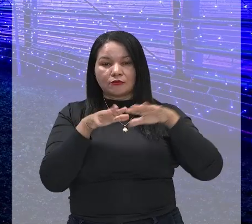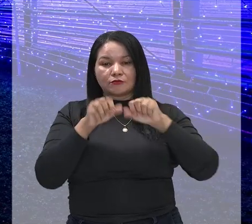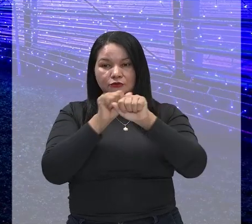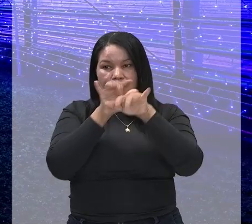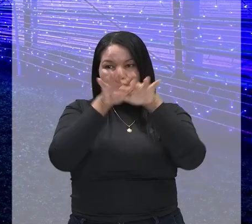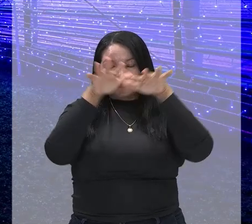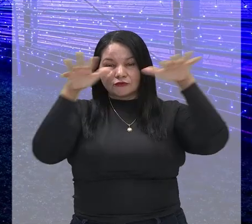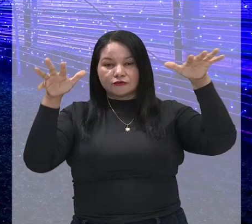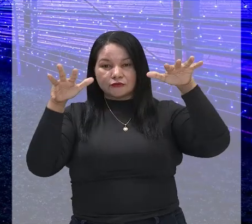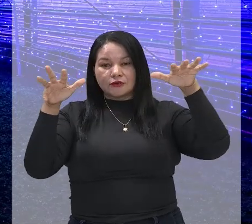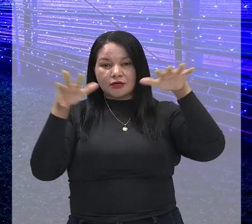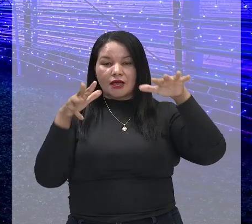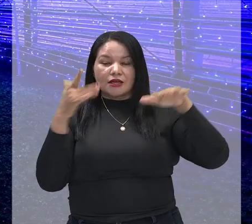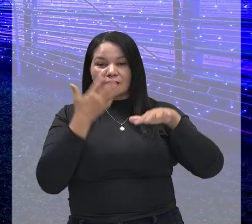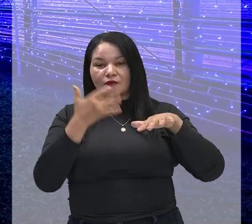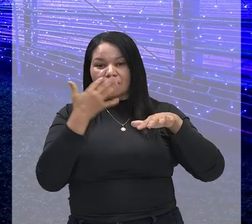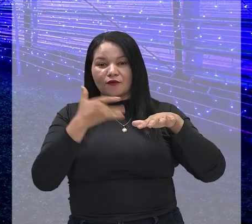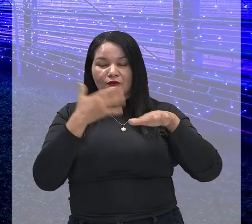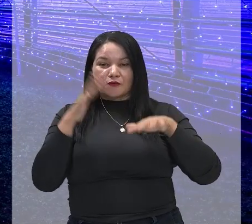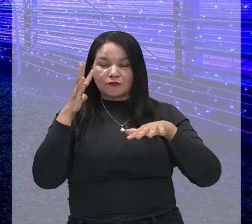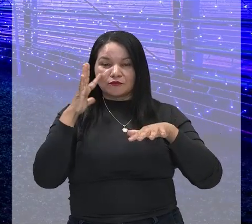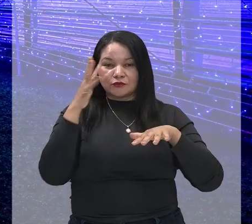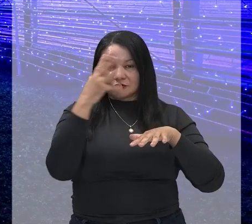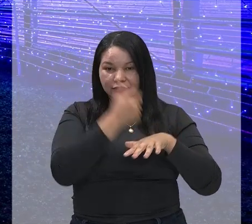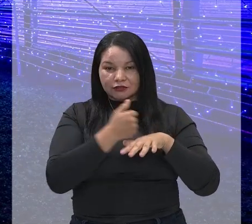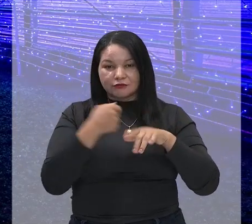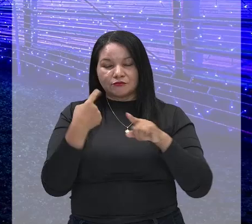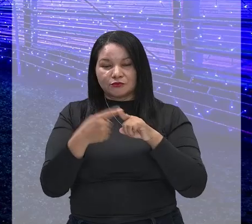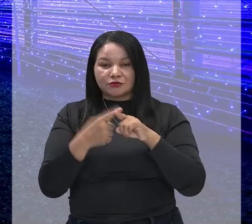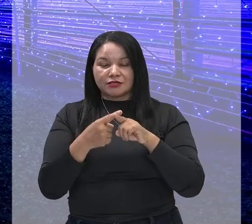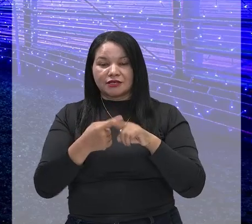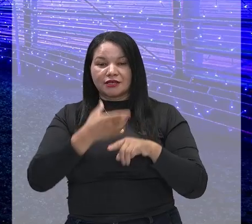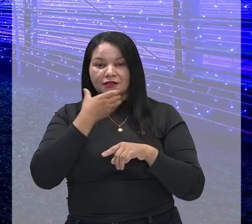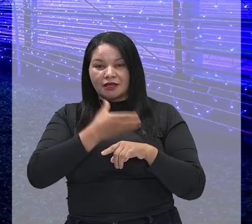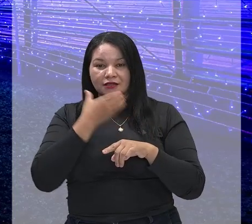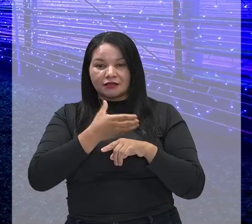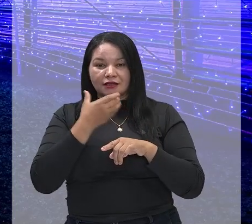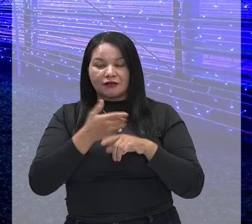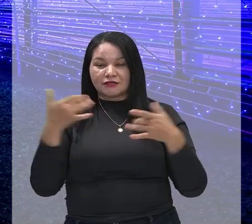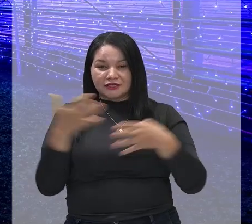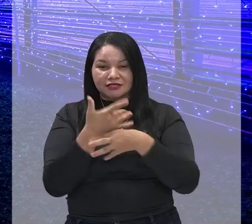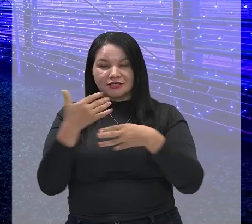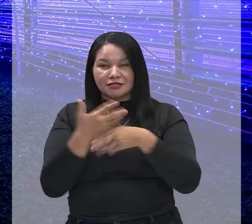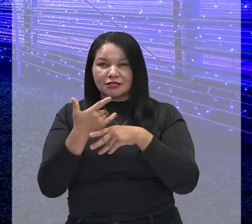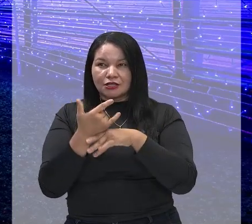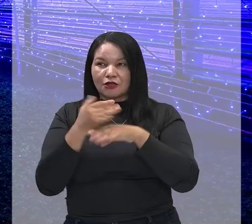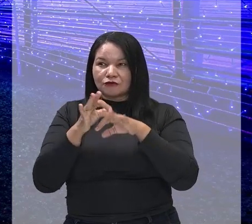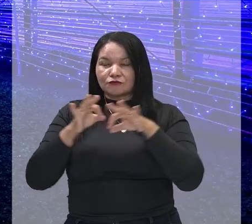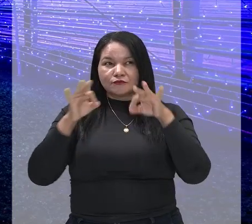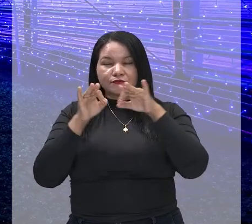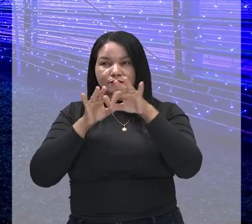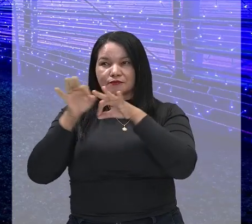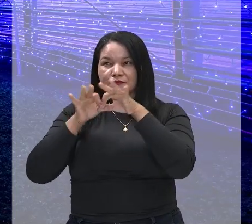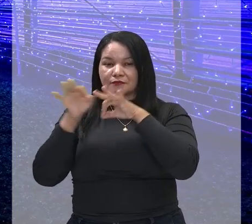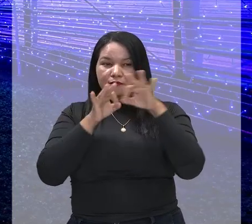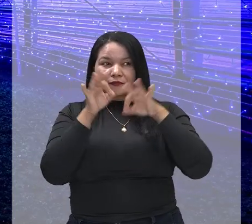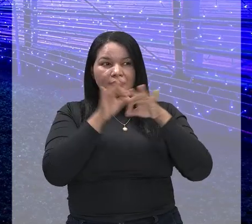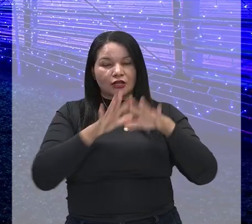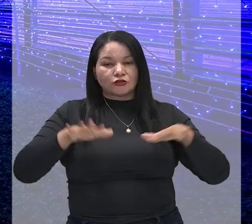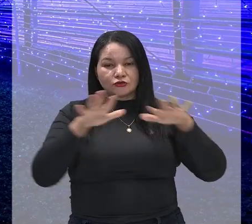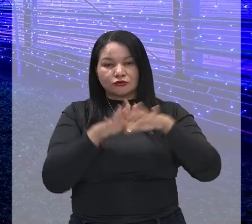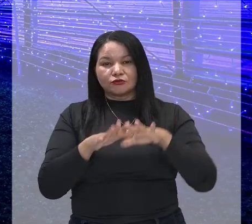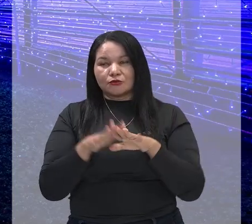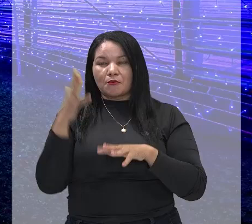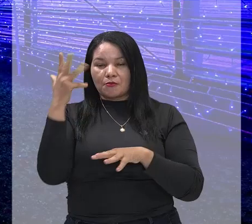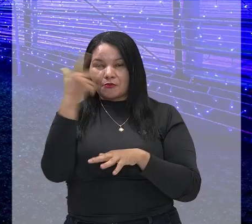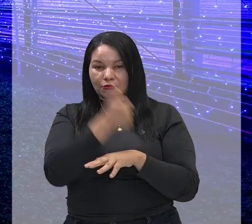um belo efeito visual, né? No Natal, as cidades costumam ficar bem bonitas, bem enfeitadas, certo? E por conta disso